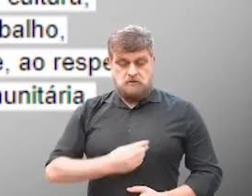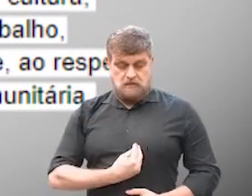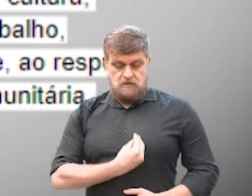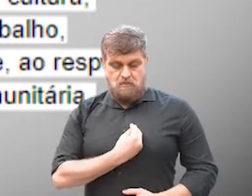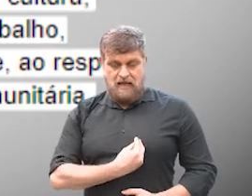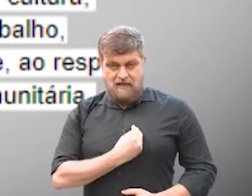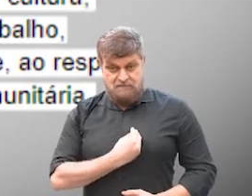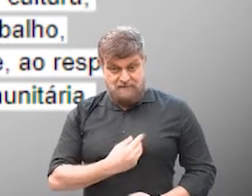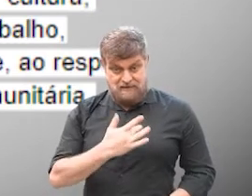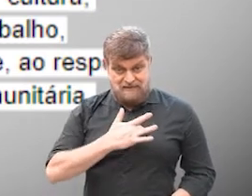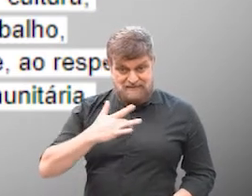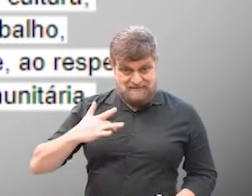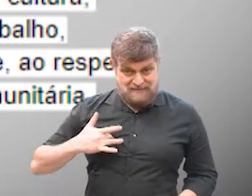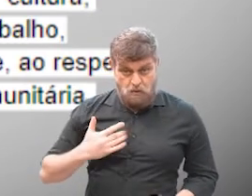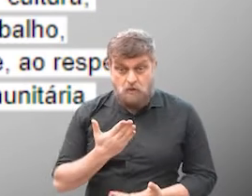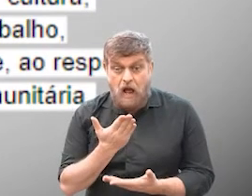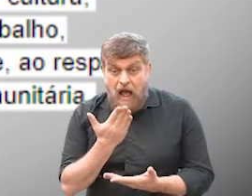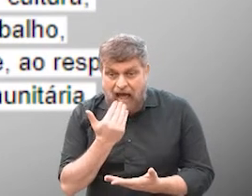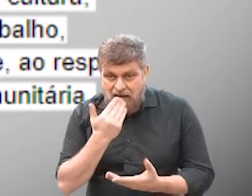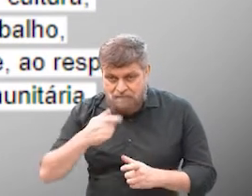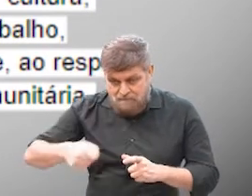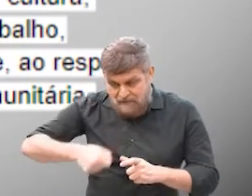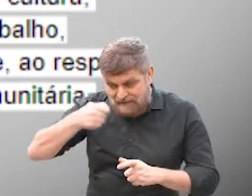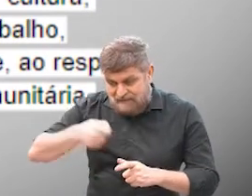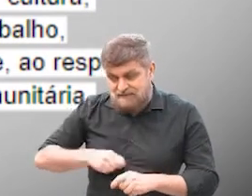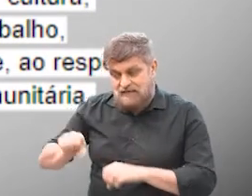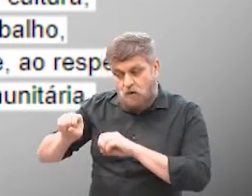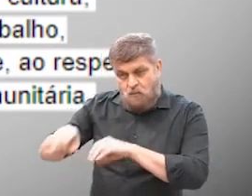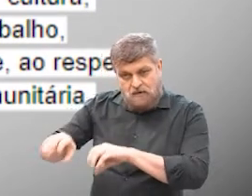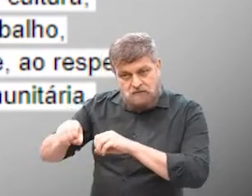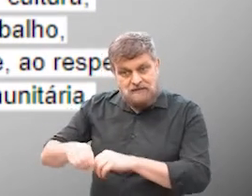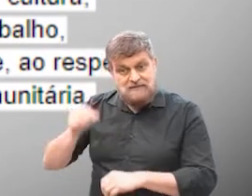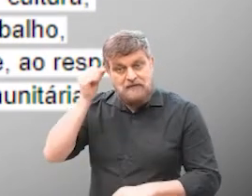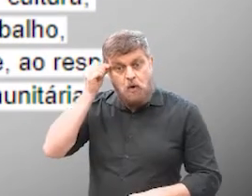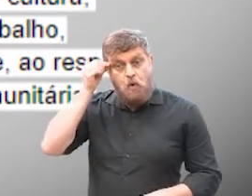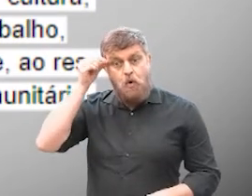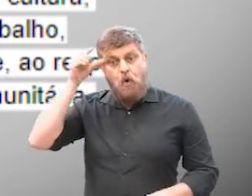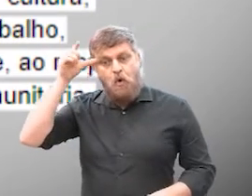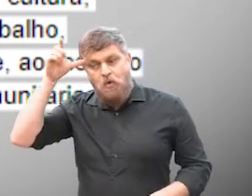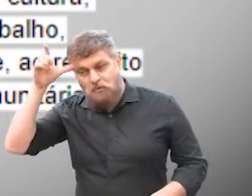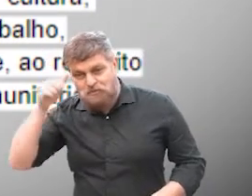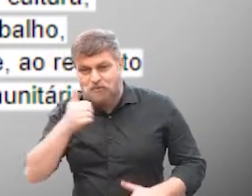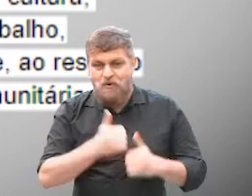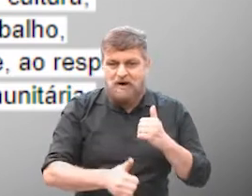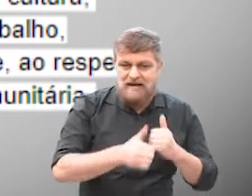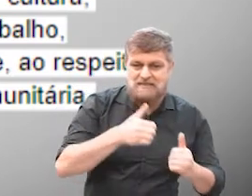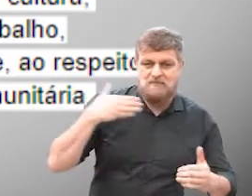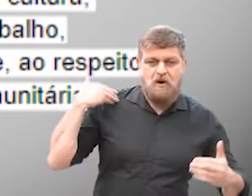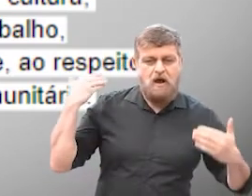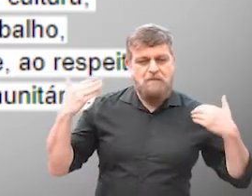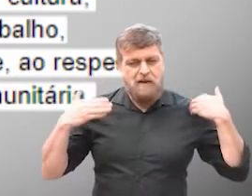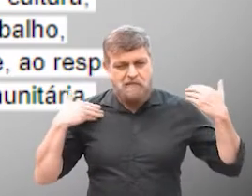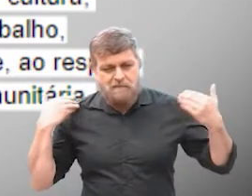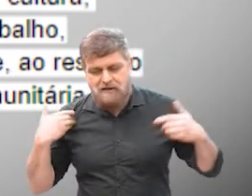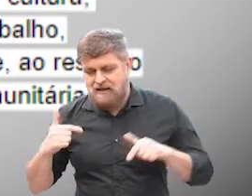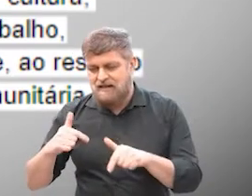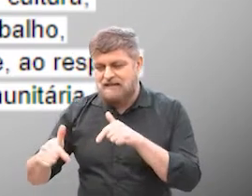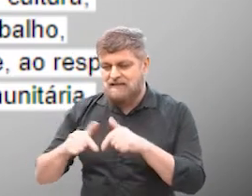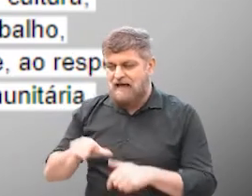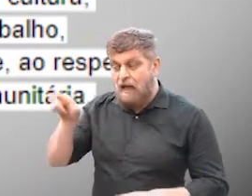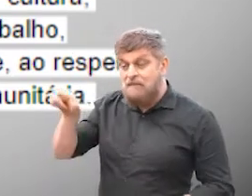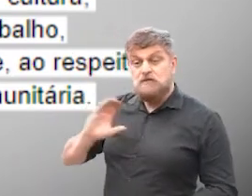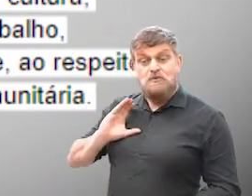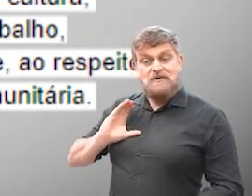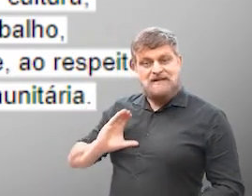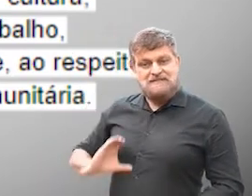vida, à saúde, à alimentação, à educação, à cultura, o esporte, o lazer, o trabalho, a